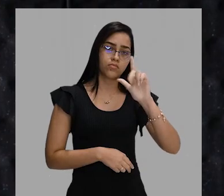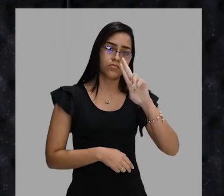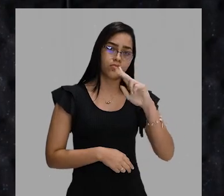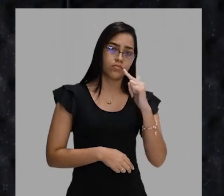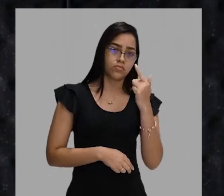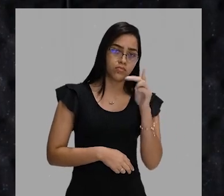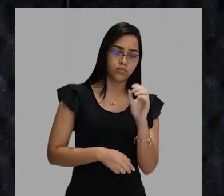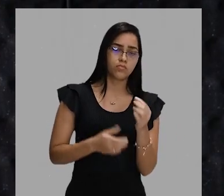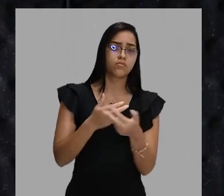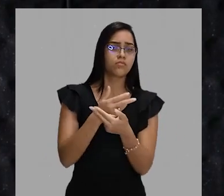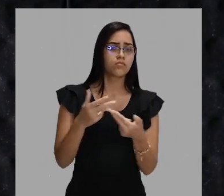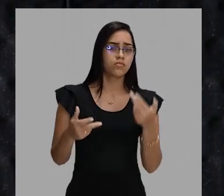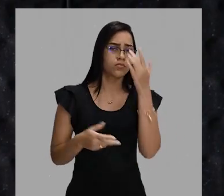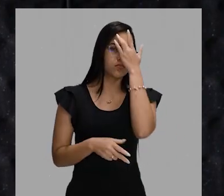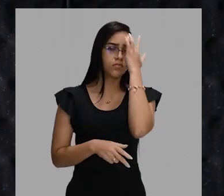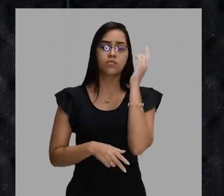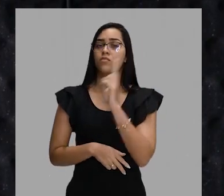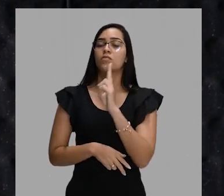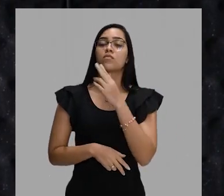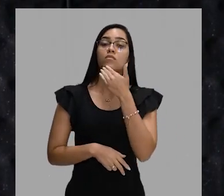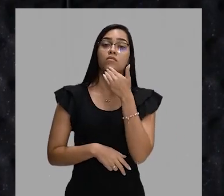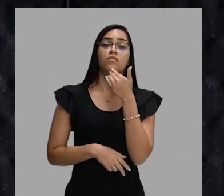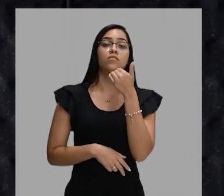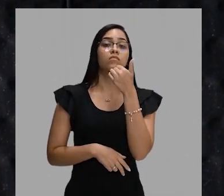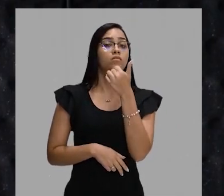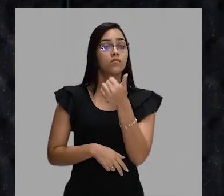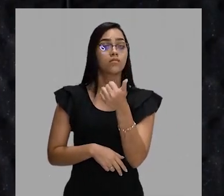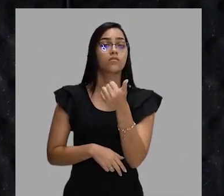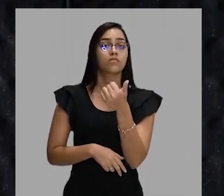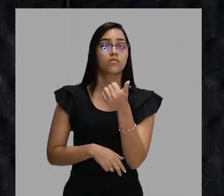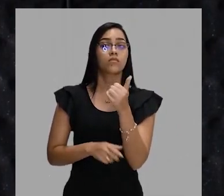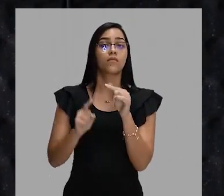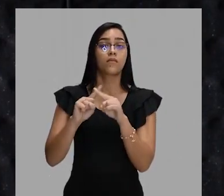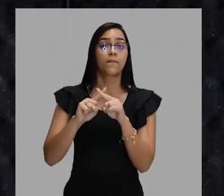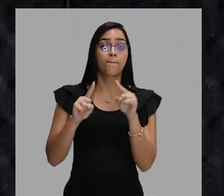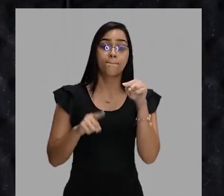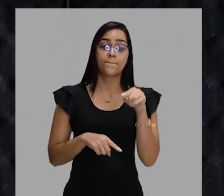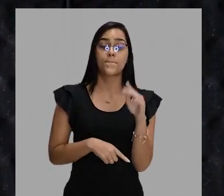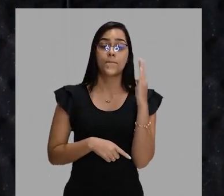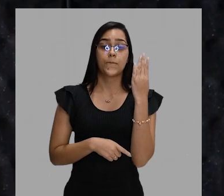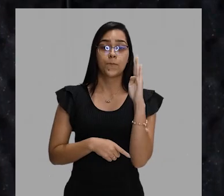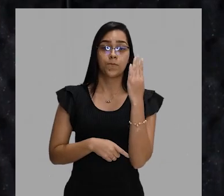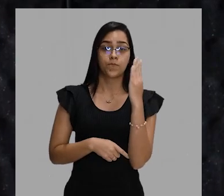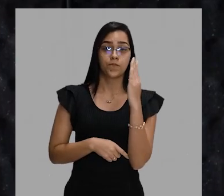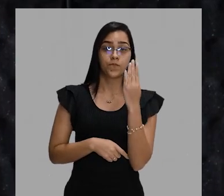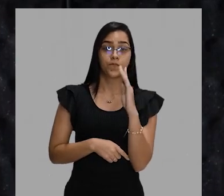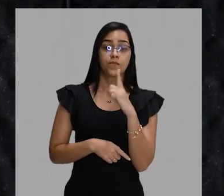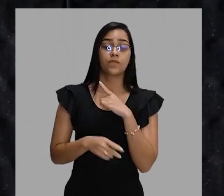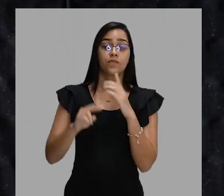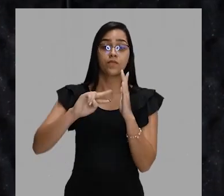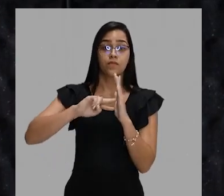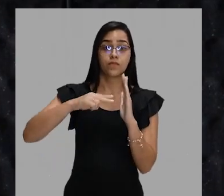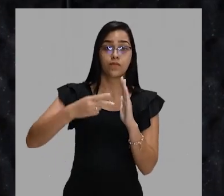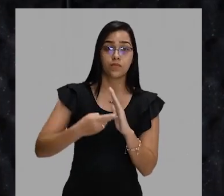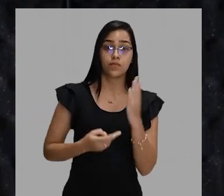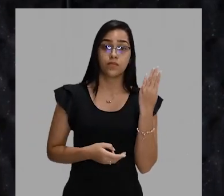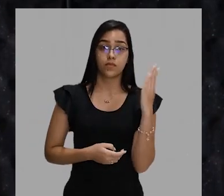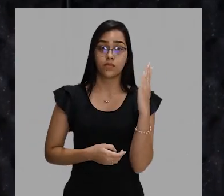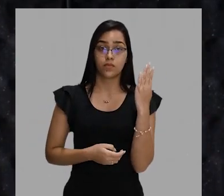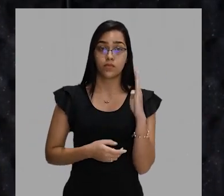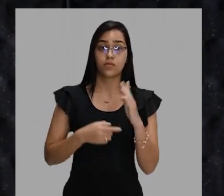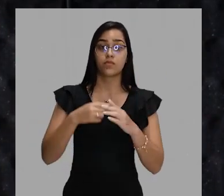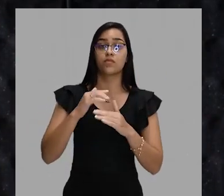Para muitos, evolução seria melhorar, mas aqui em biologia, o significado biológico